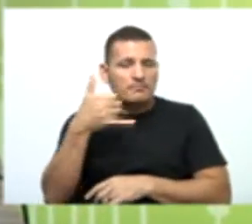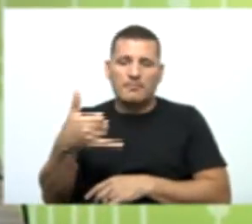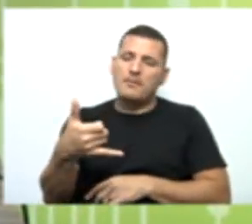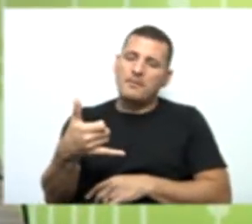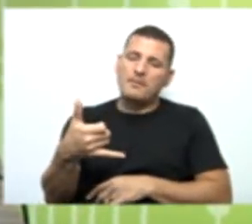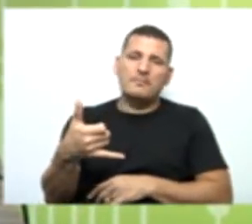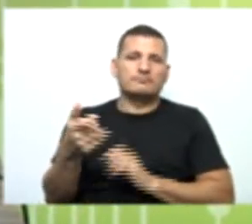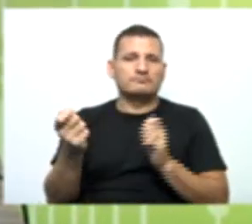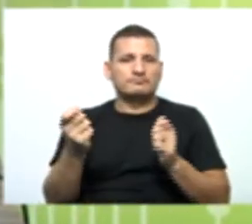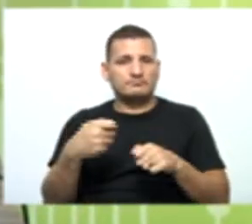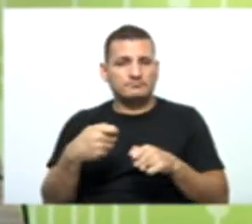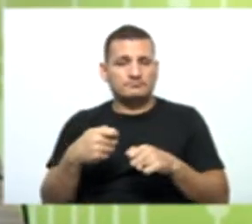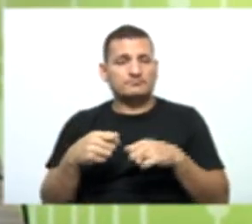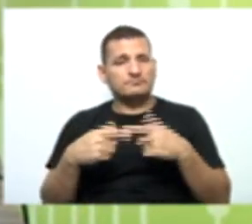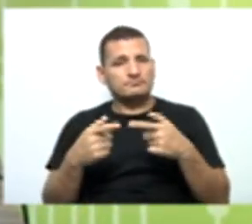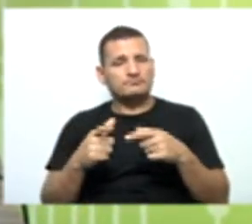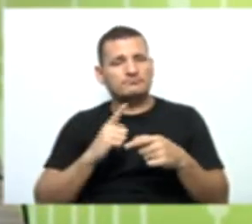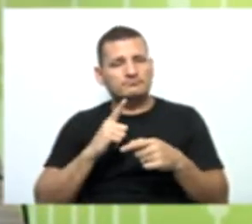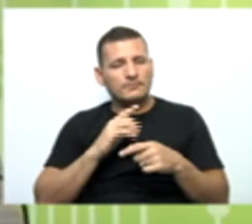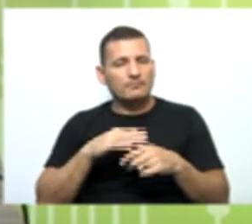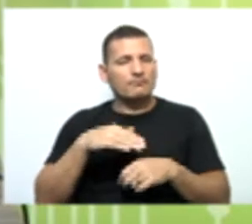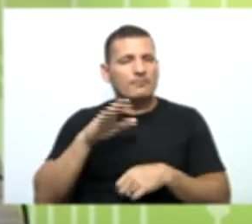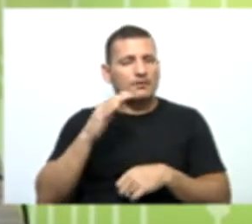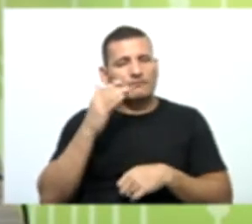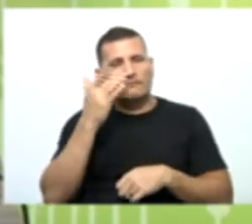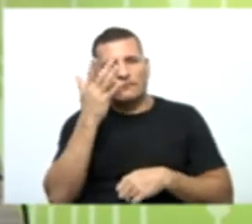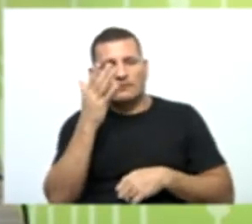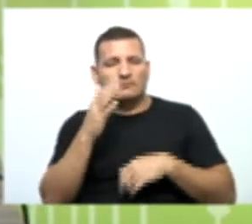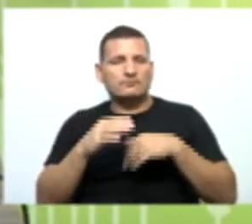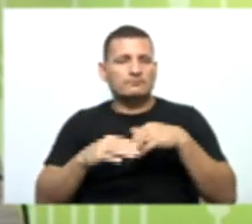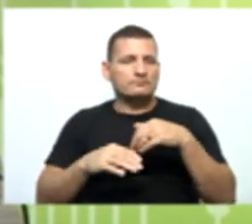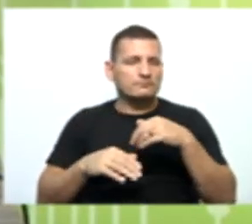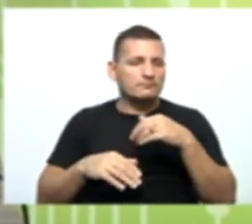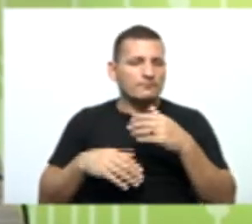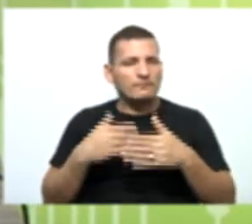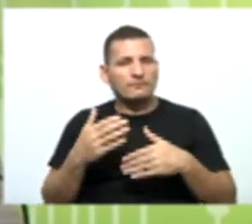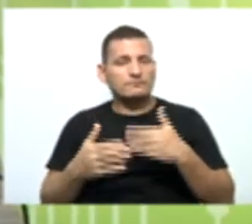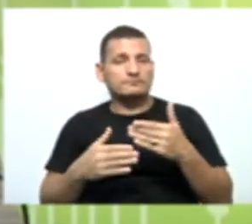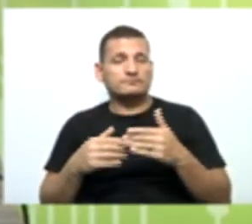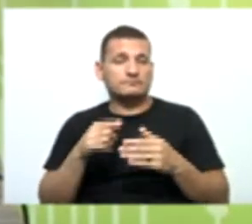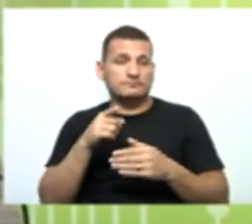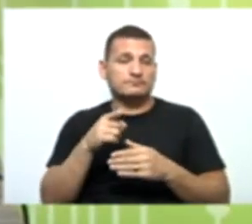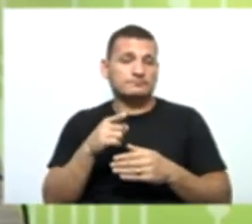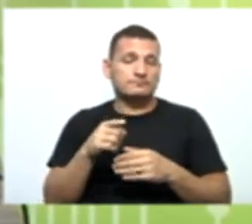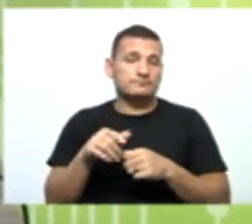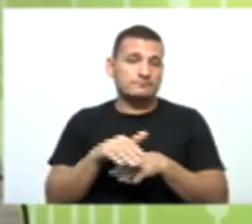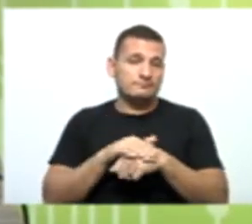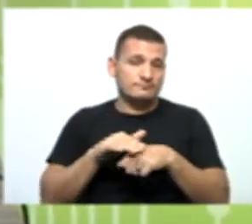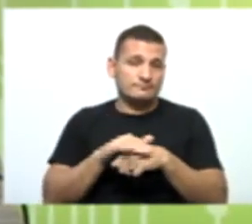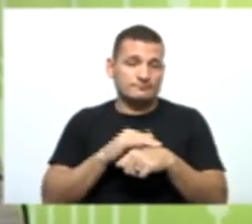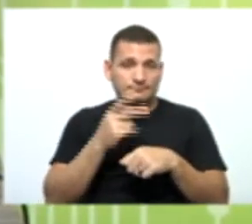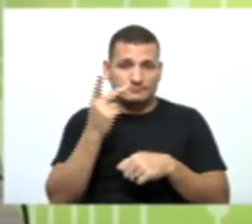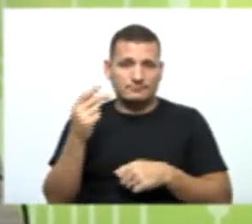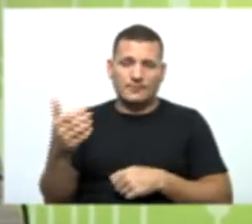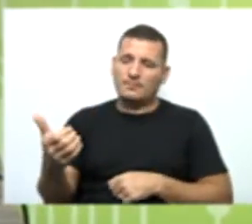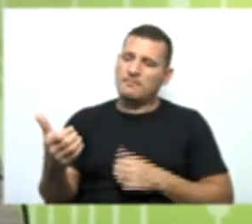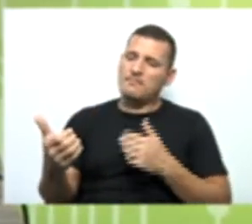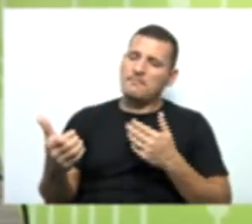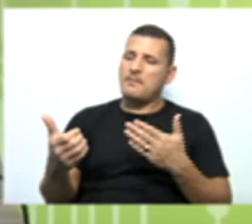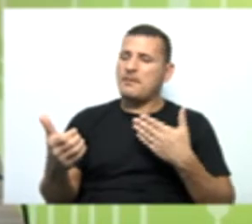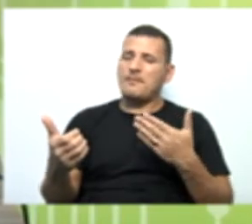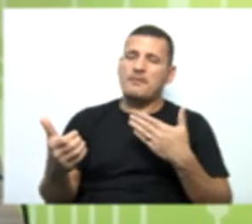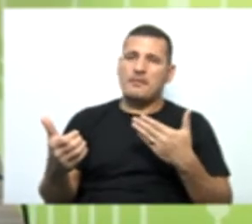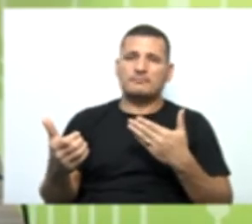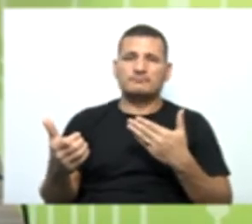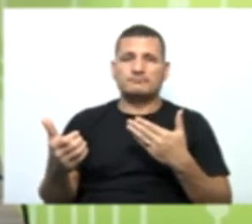aplicativo. Então isso facilita cada vez mais. Você pode estar ali conversando com uma pessoa quase que cara a cara, mas não necessariamente você